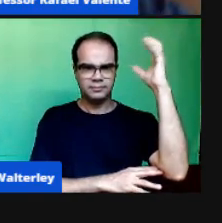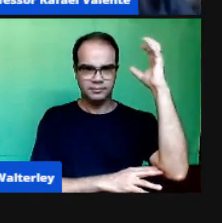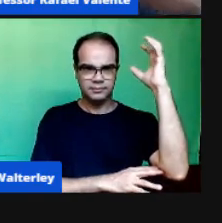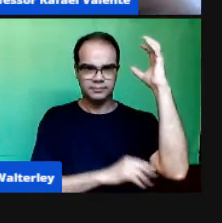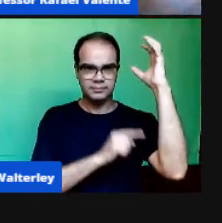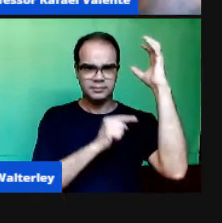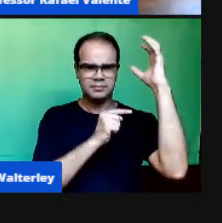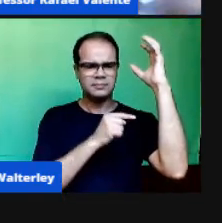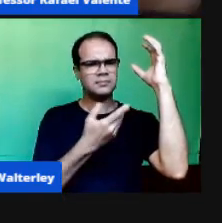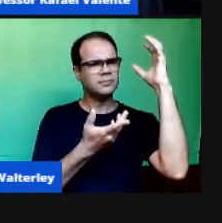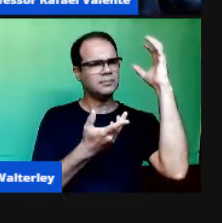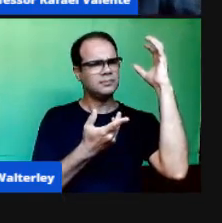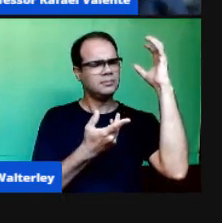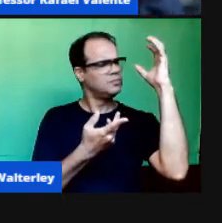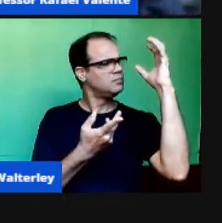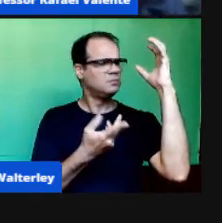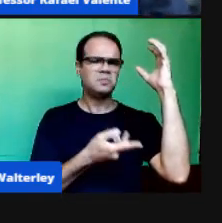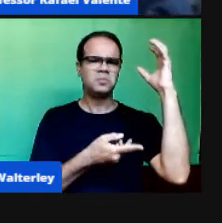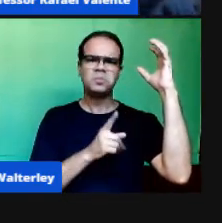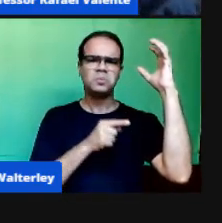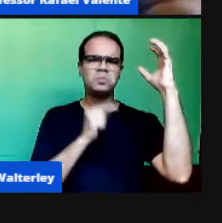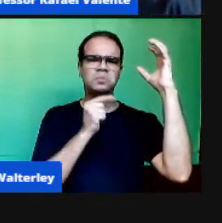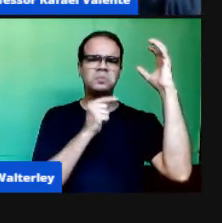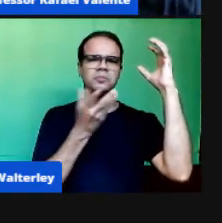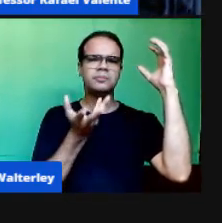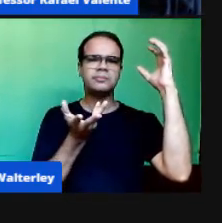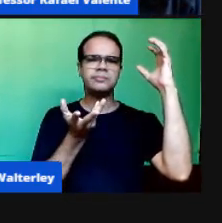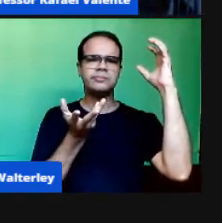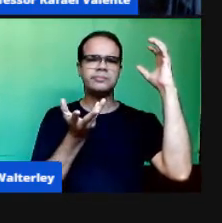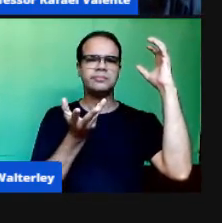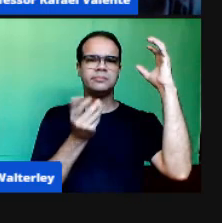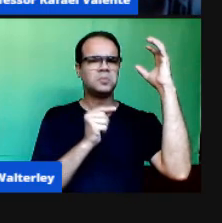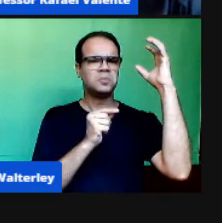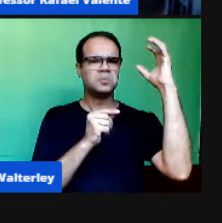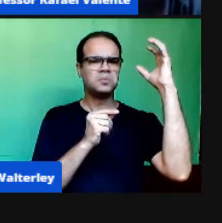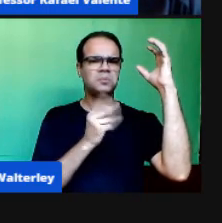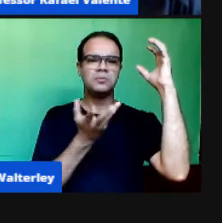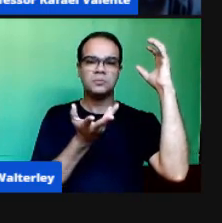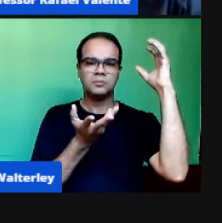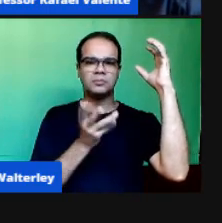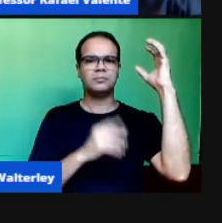representatividade que ela tem em muitas culturas. Mais um, por favor.